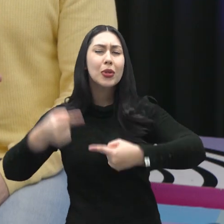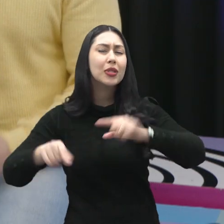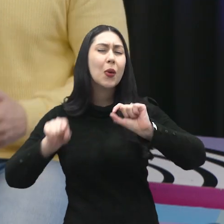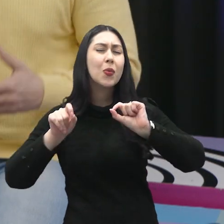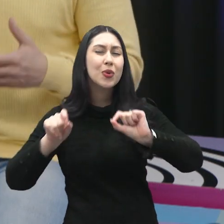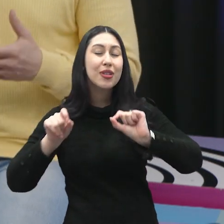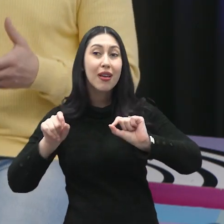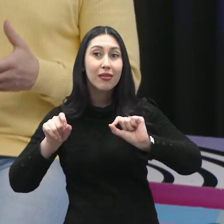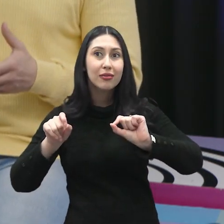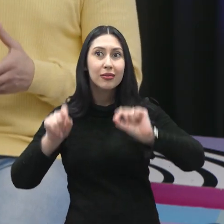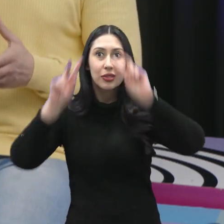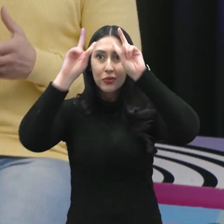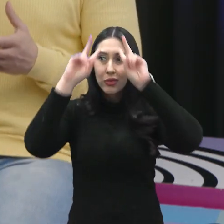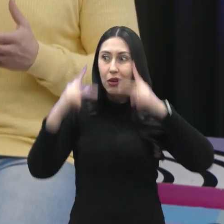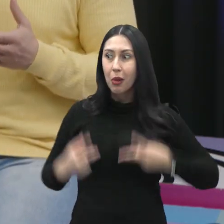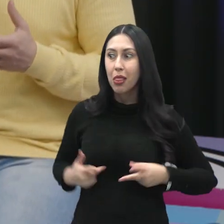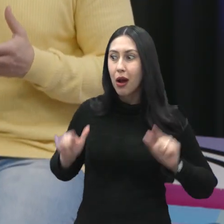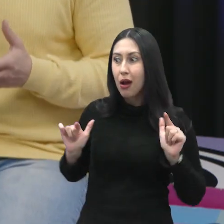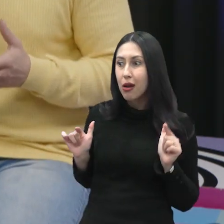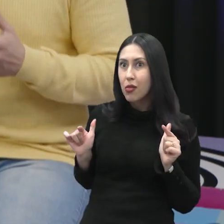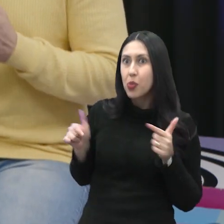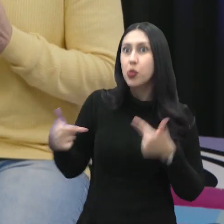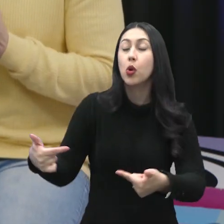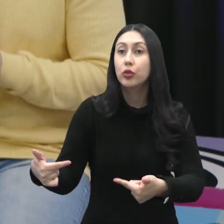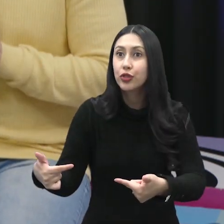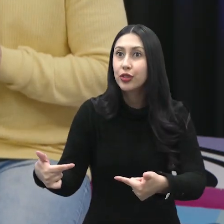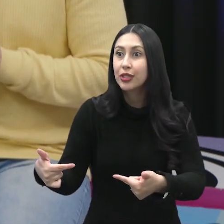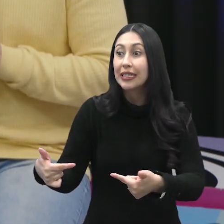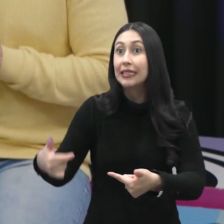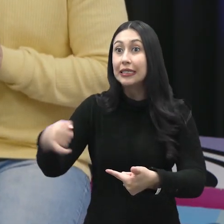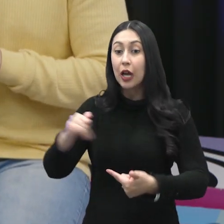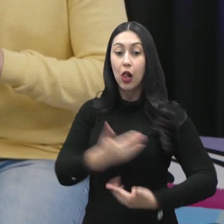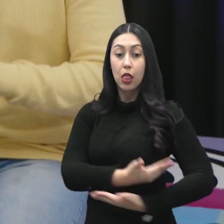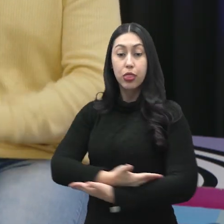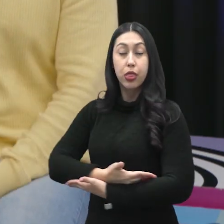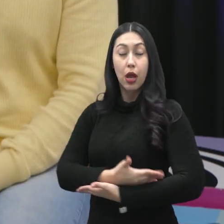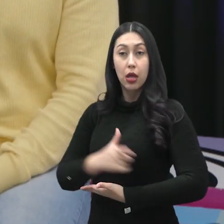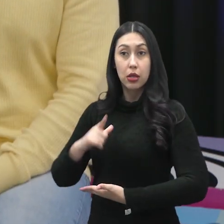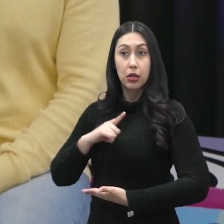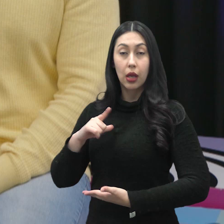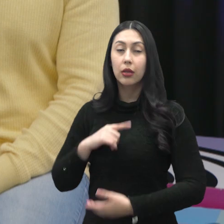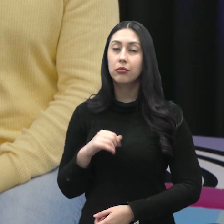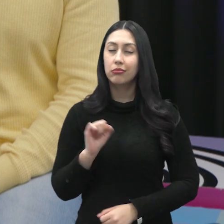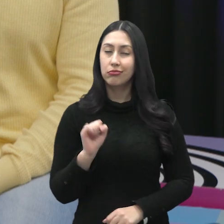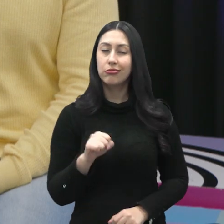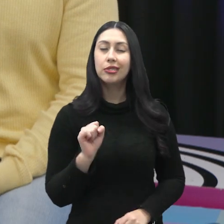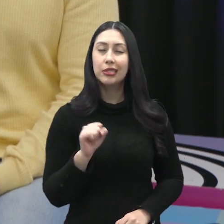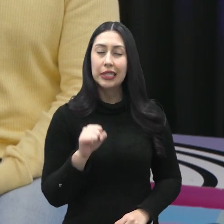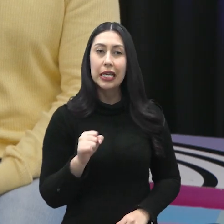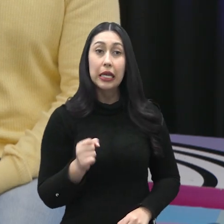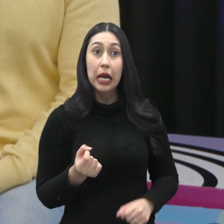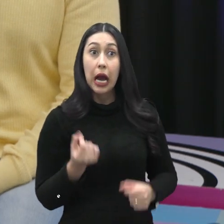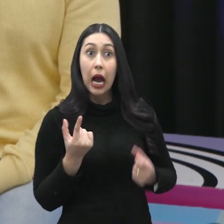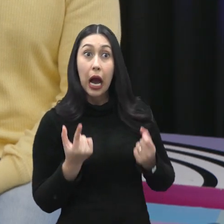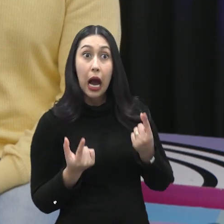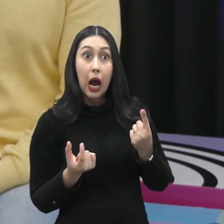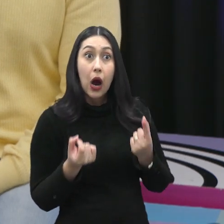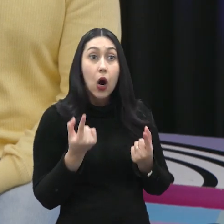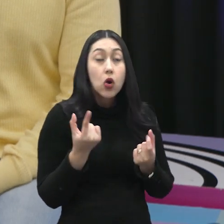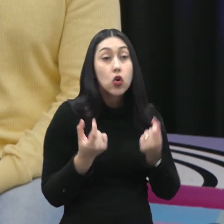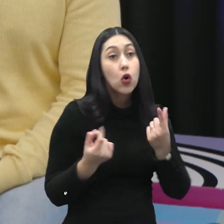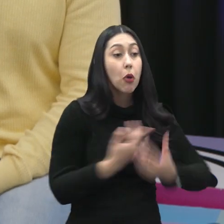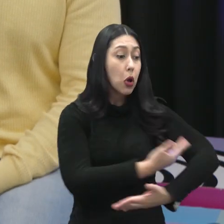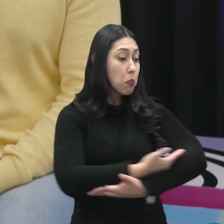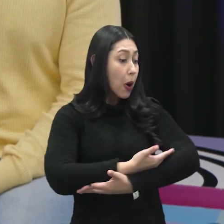discussões são as atitudes que algumas pessoas têm na posse dessas bonecas, né? Pois é, Ti, com certeza. Ó, tem gente agindo como